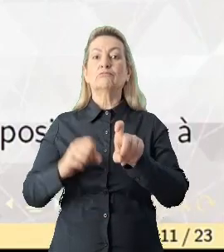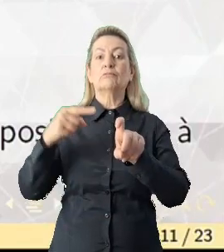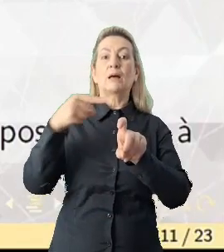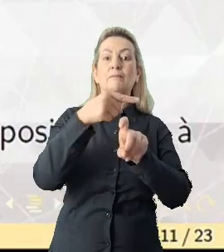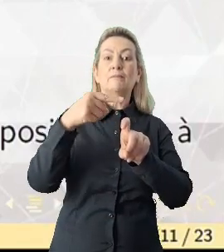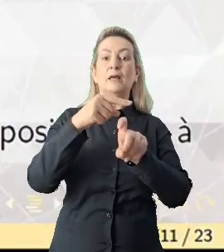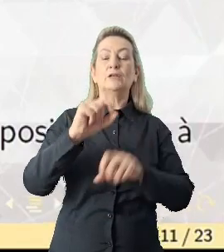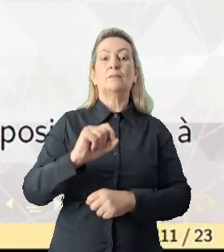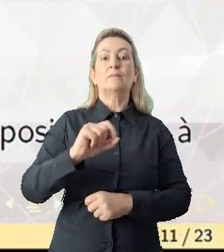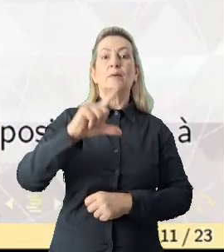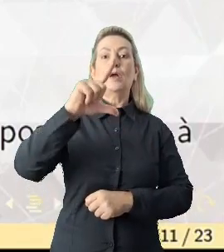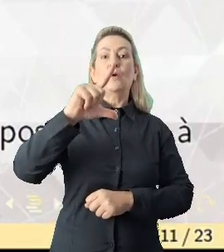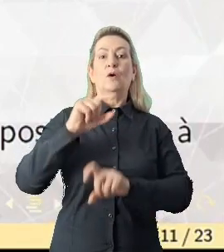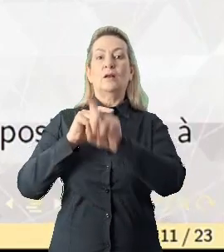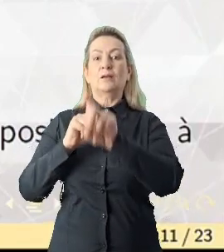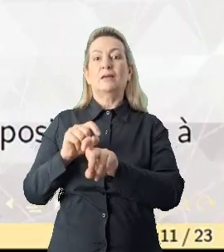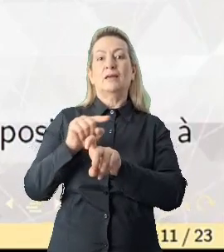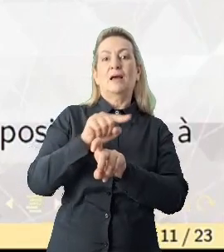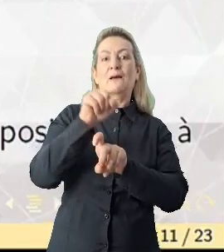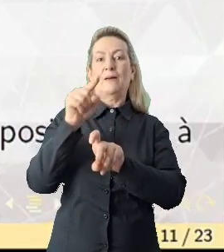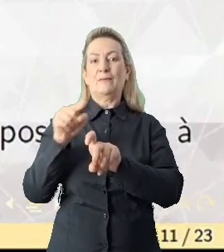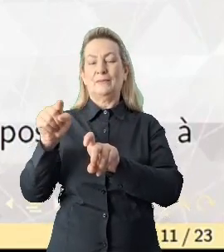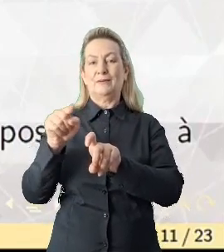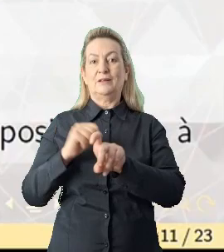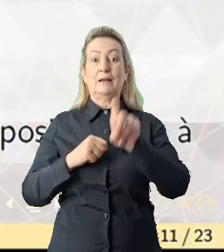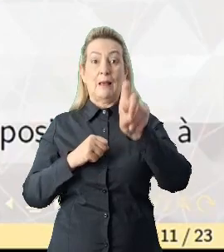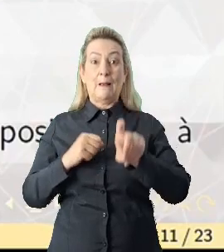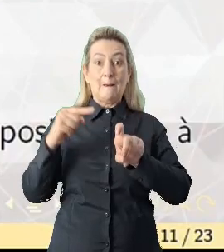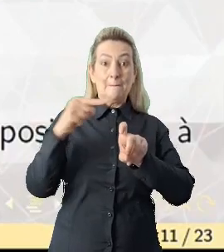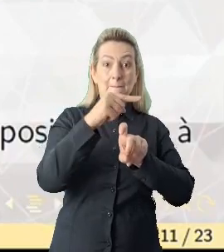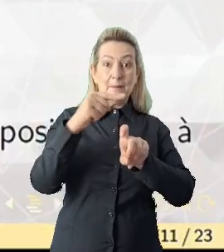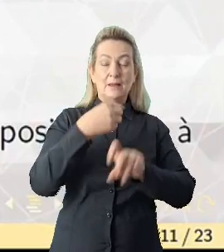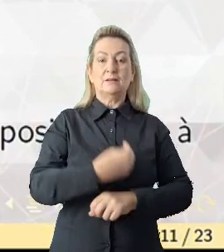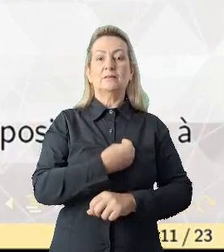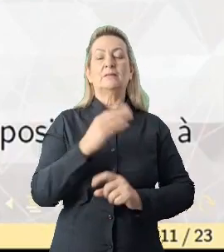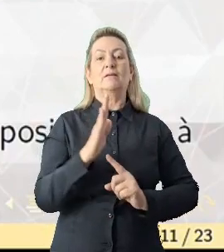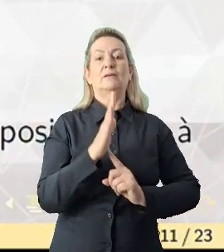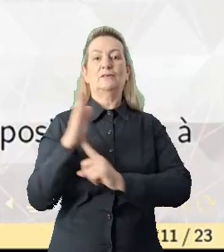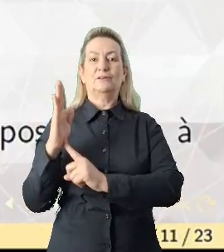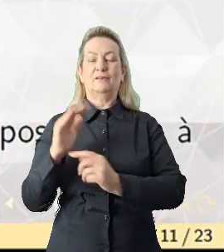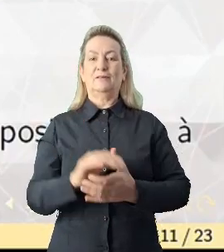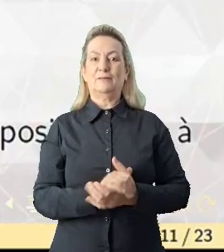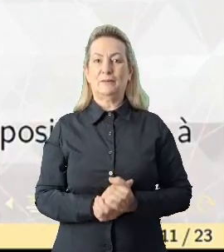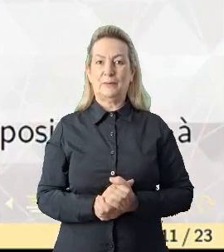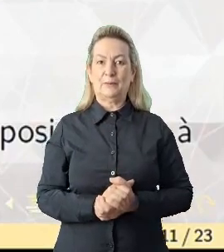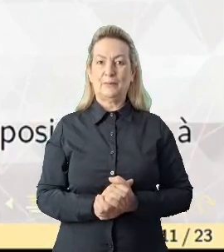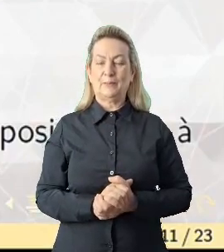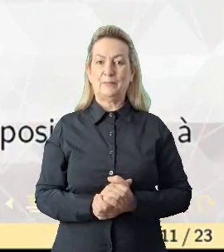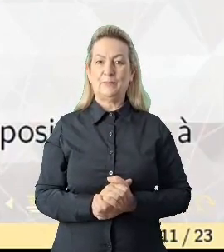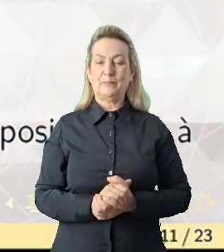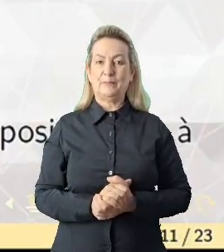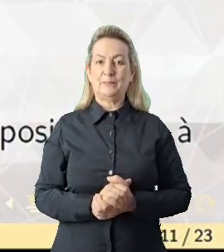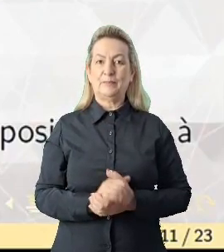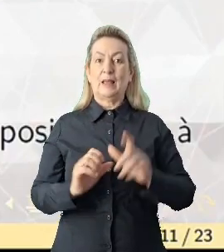médio menos x mediana é maior do que zero, a média é maior do que a mediana, ou seja, a média está à direita. Na